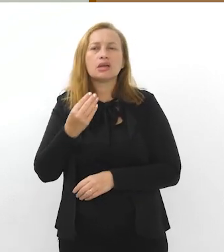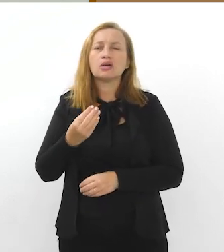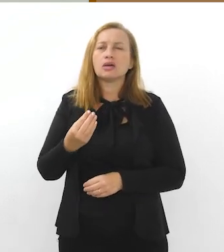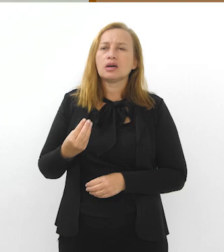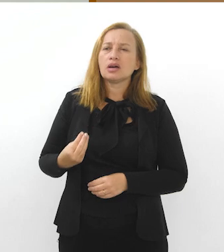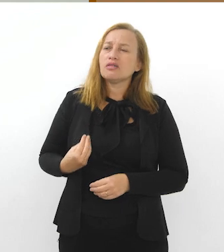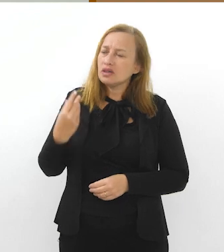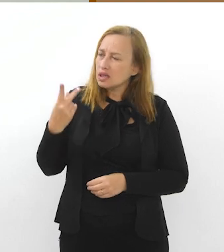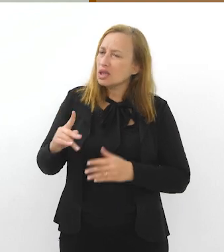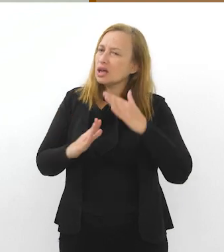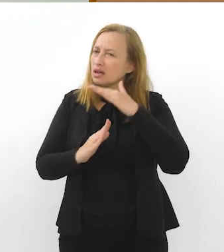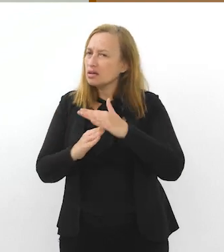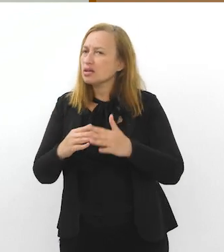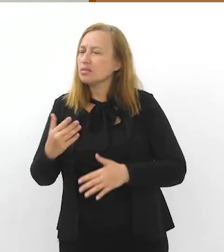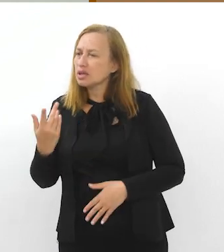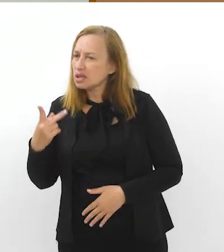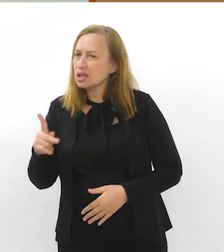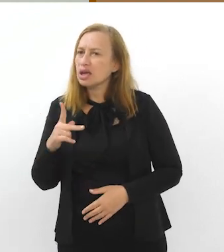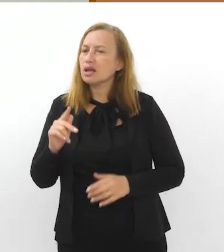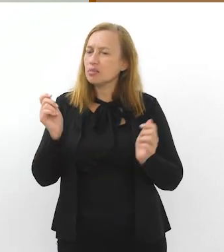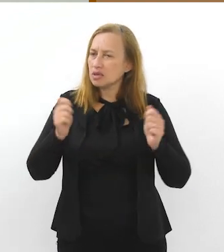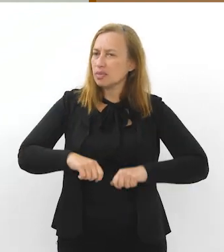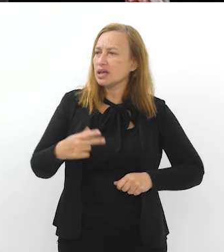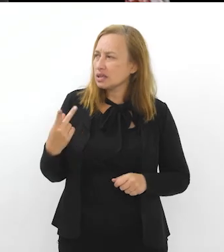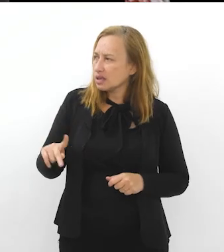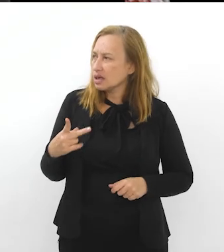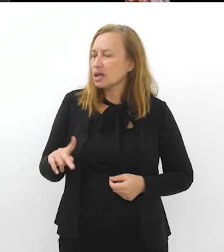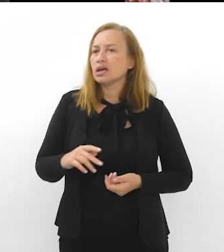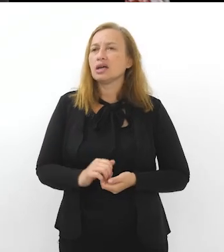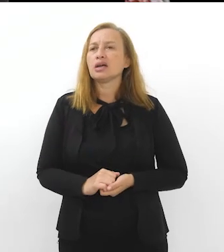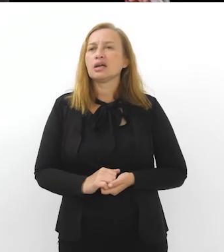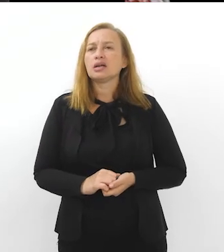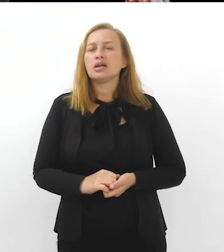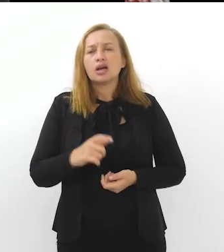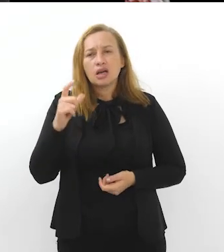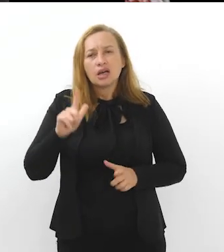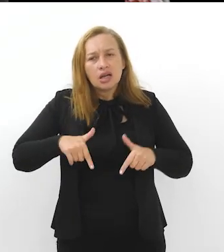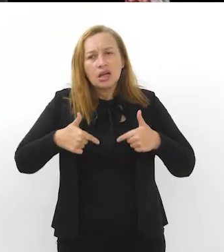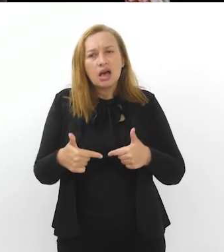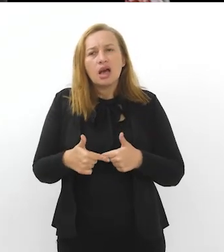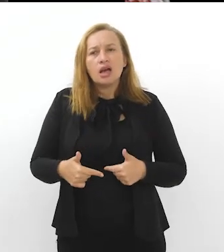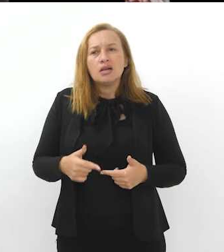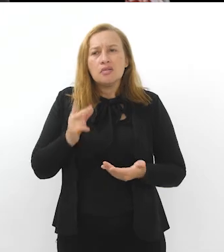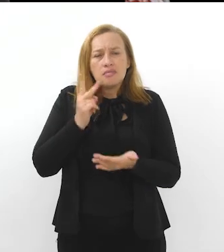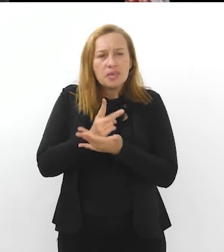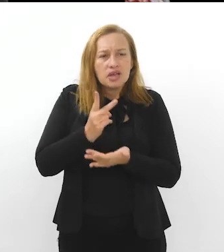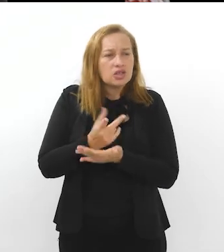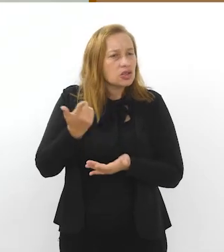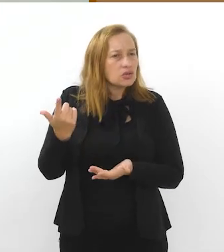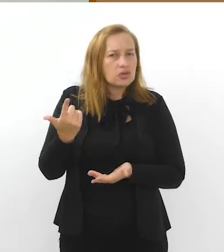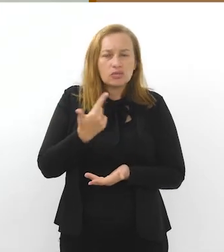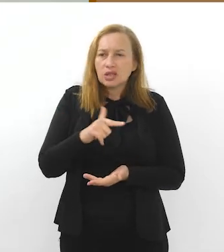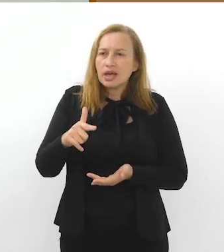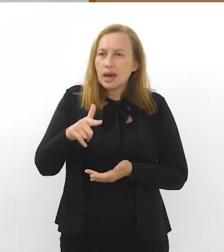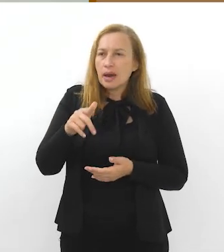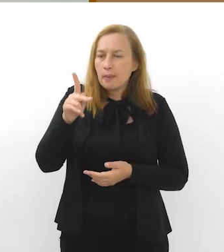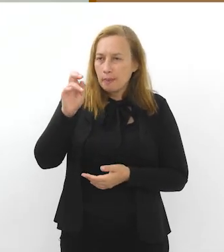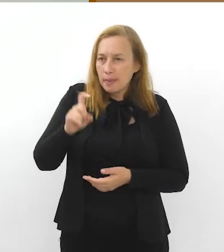a maneira dele ser, os limites dele, as possibilidades dele, e que ele corra atrás, mesmo que ele não ande, que ele corra